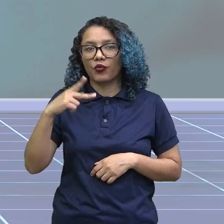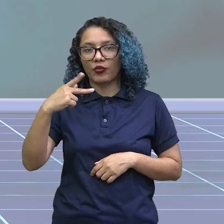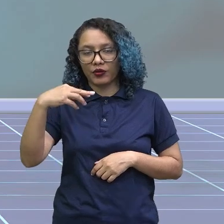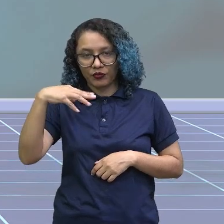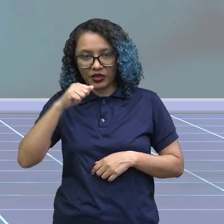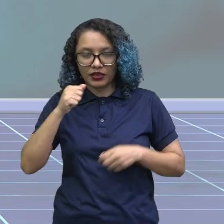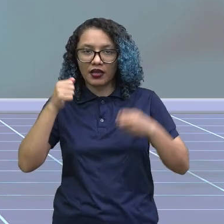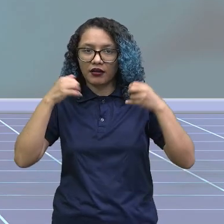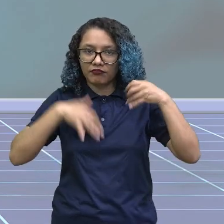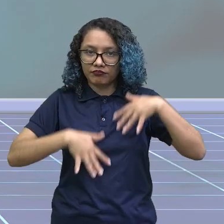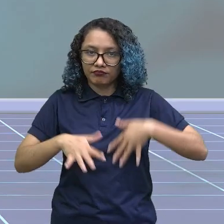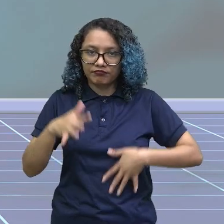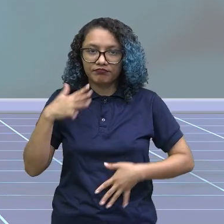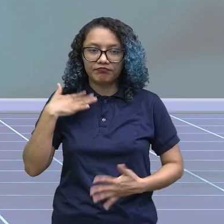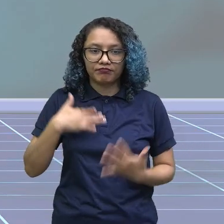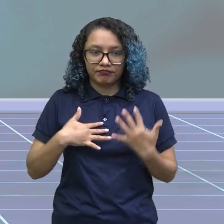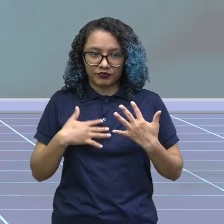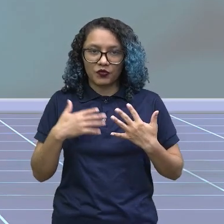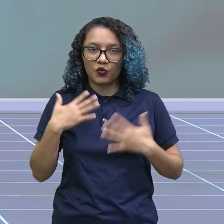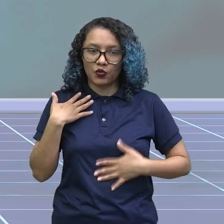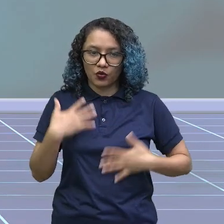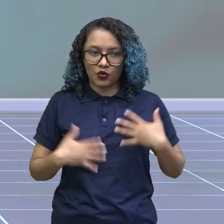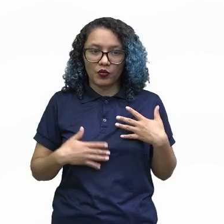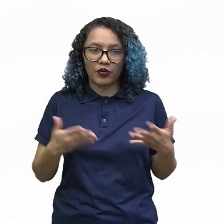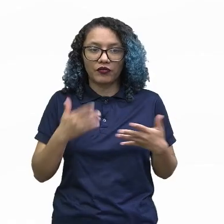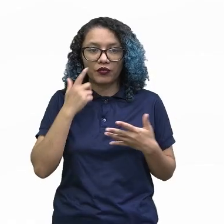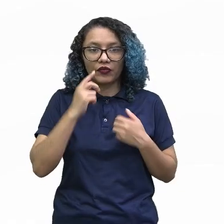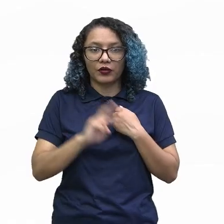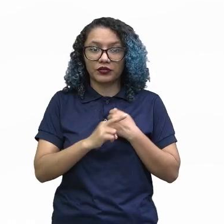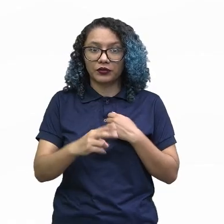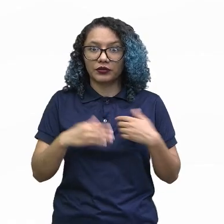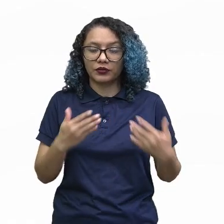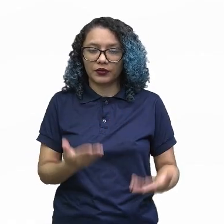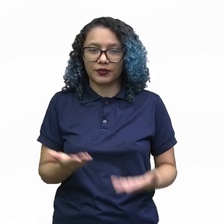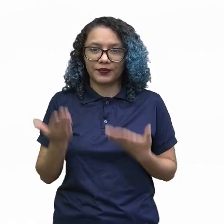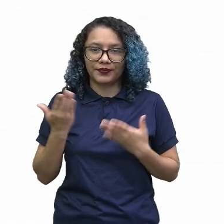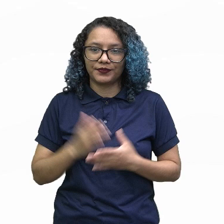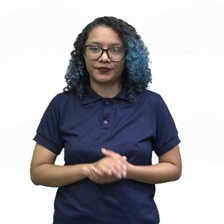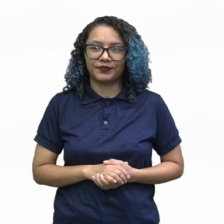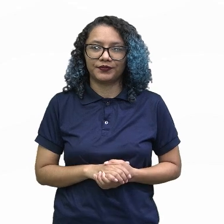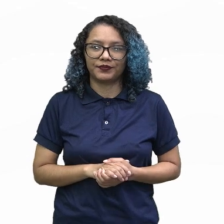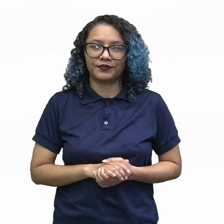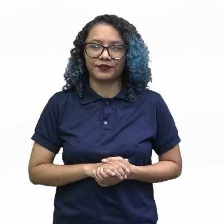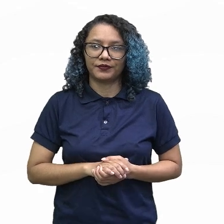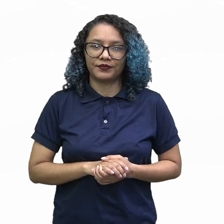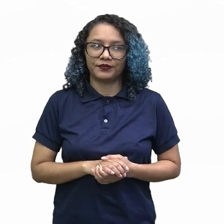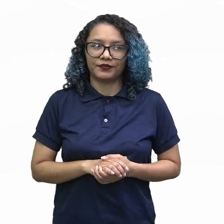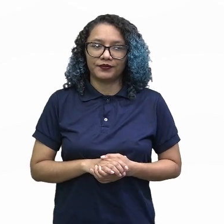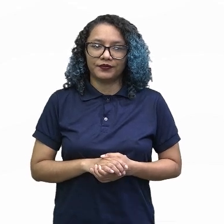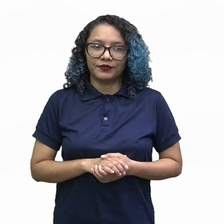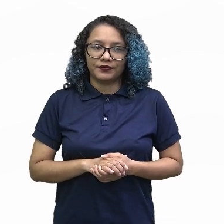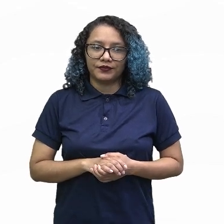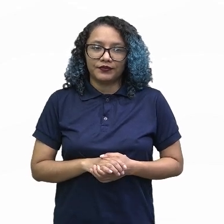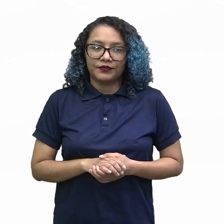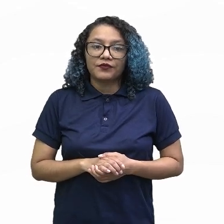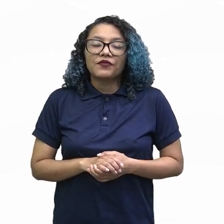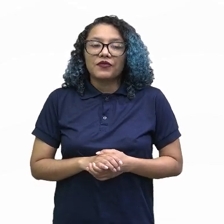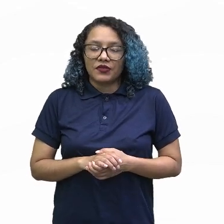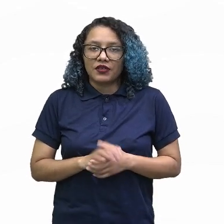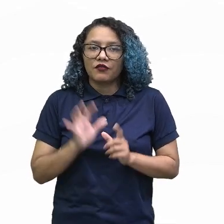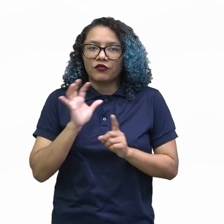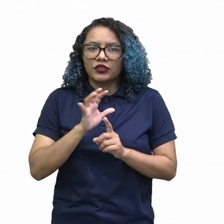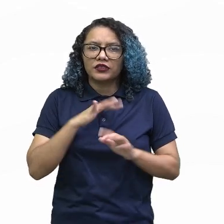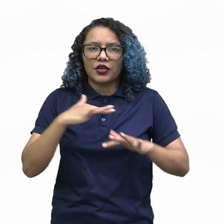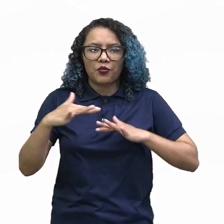a gente vai observar quais são as consequências. Olha só. A gente observa ali que afetam os movimentos, né, porque